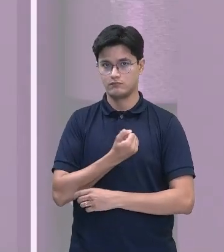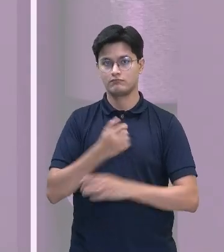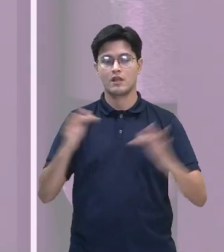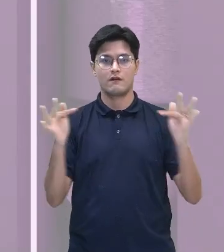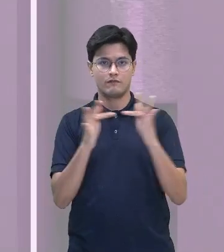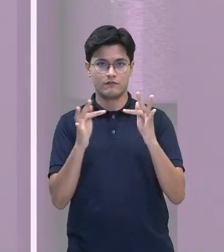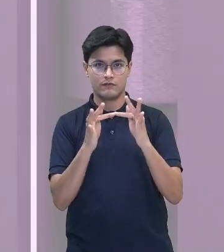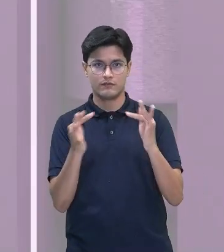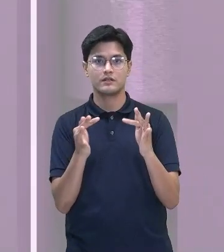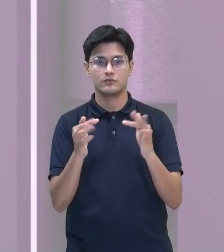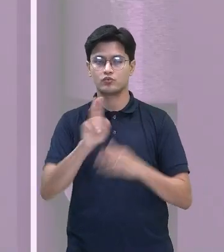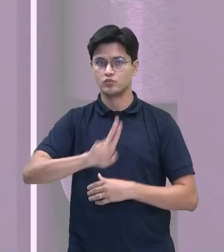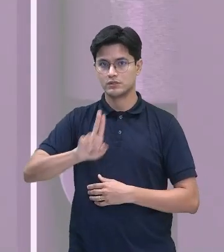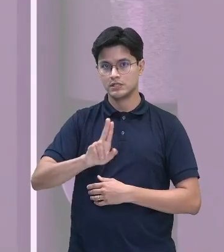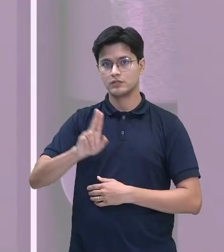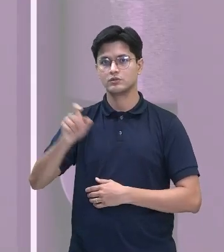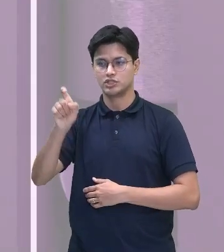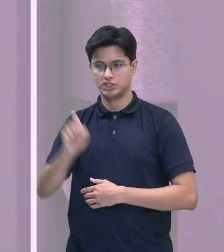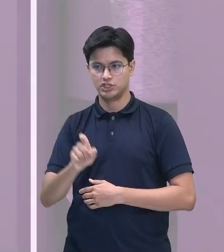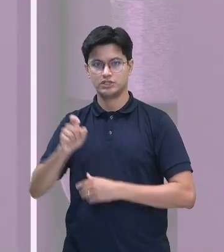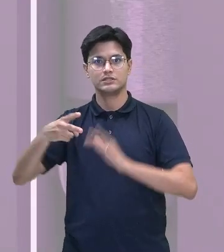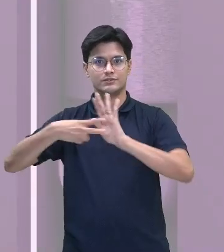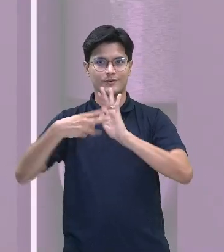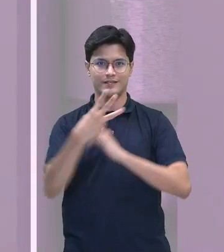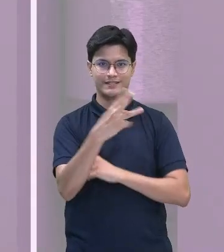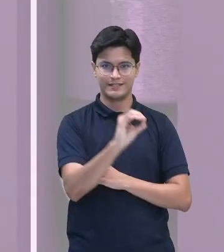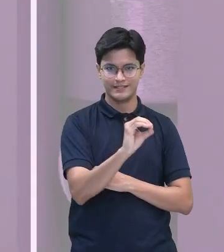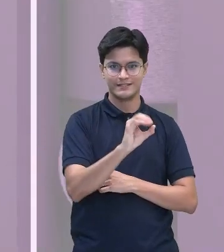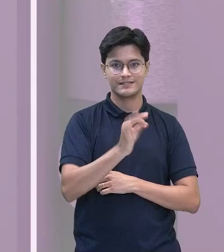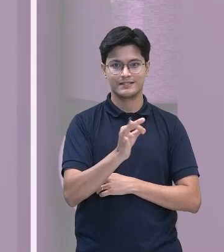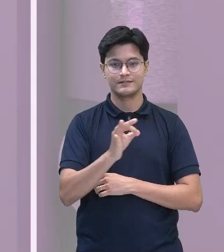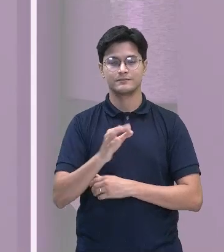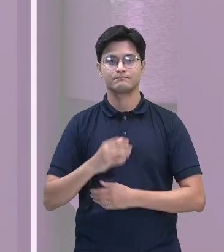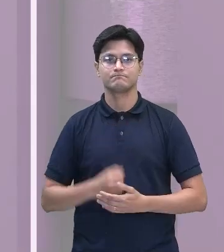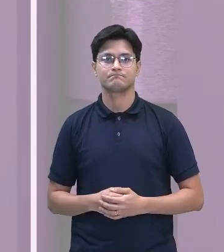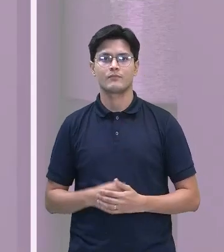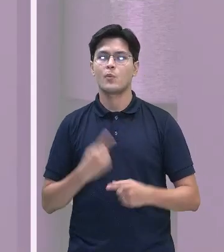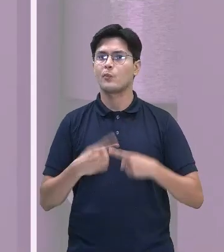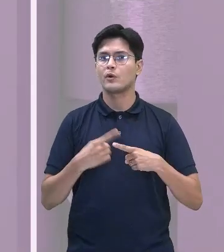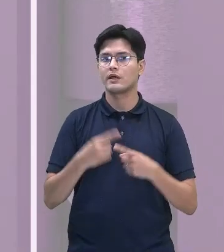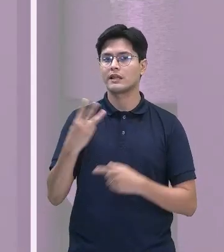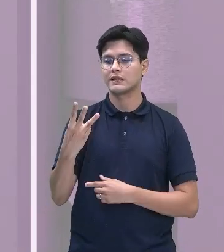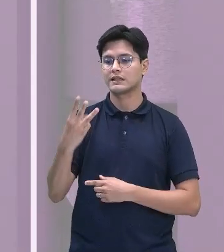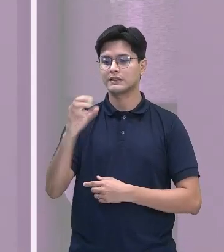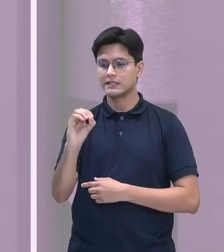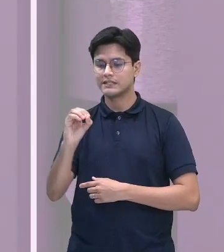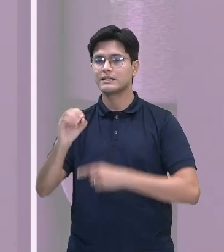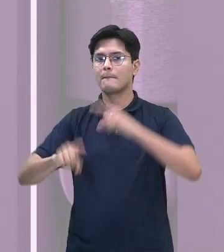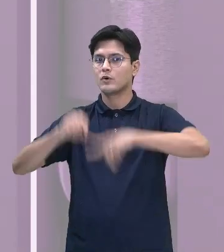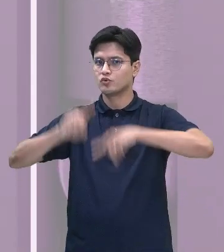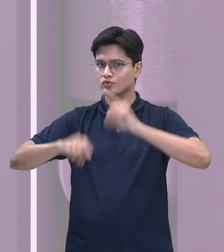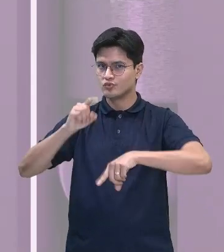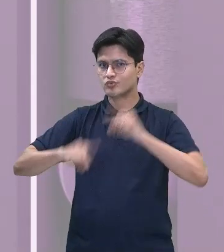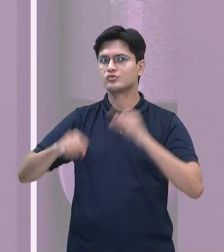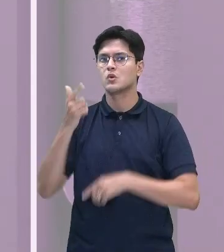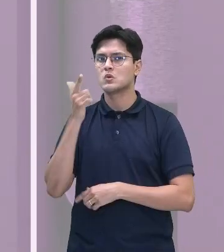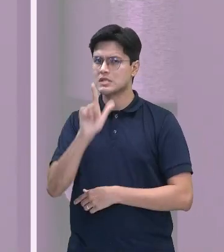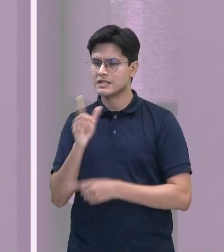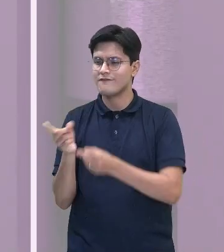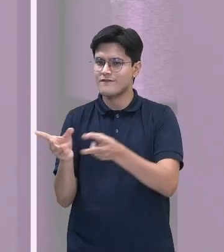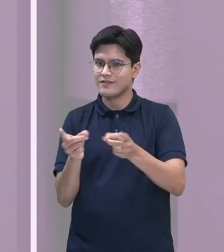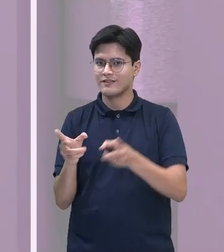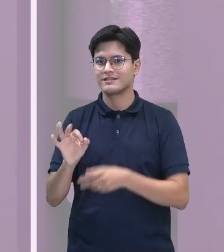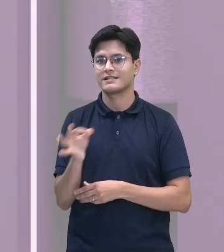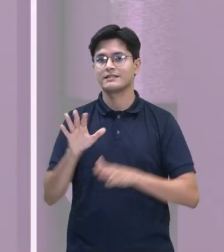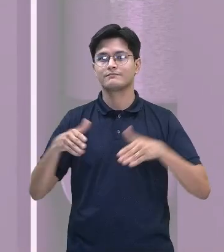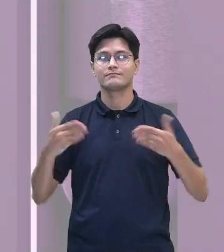x igual a 30, porque a questão disso se ele tinha vendido 30 produtos, certo? E aí esse valor nós encontramos aí R$ 45. Quer dizer